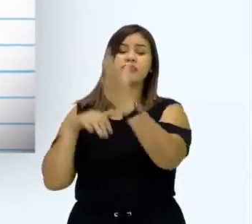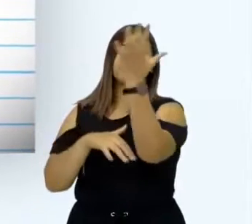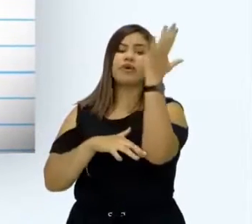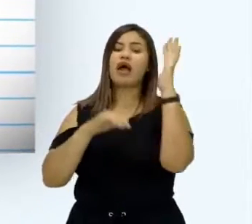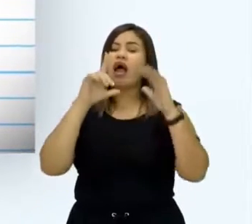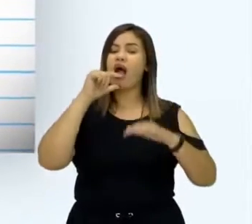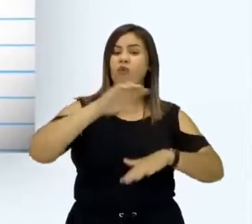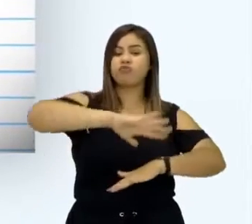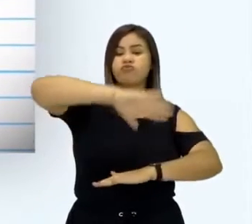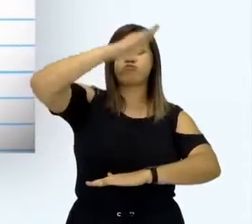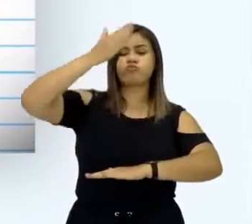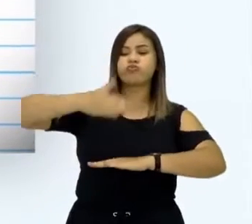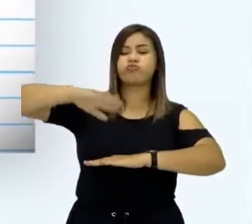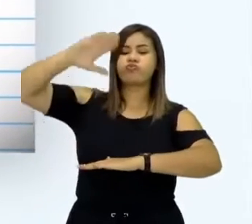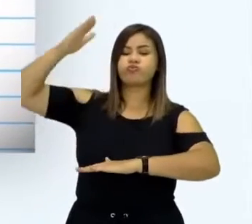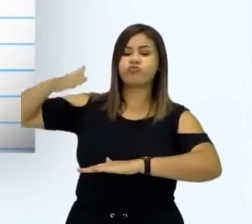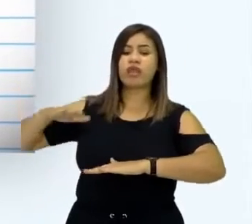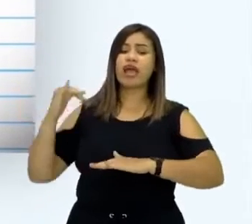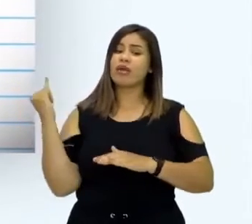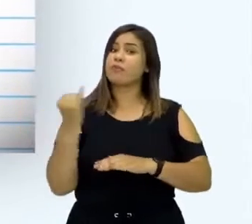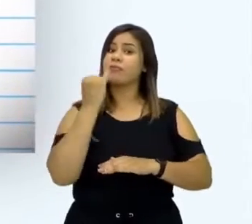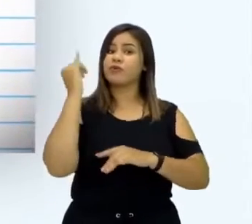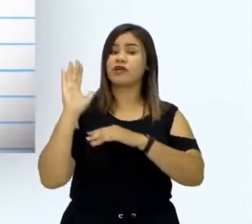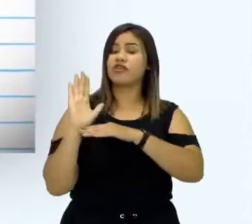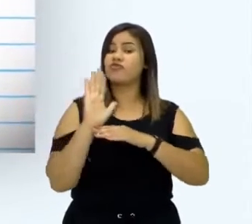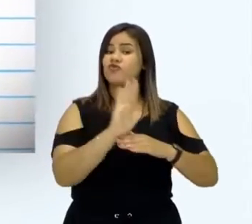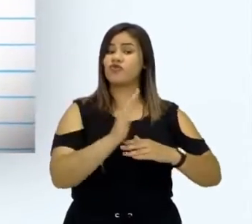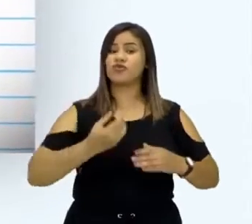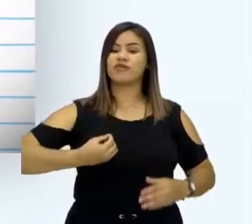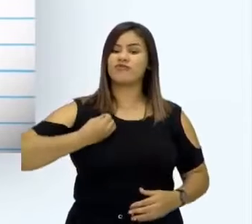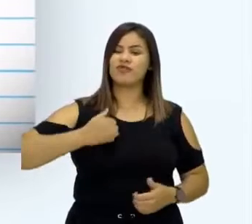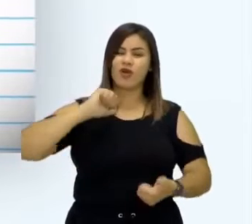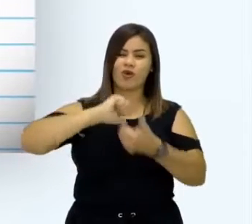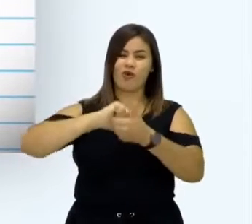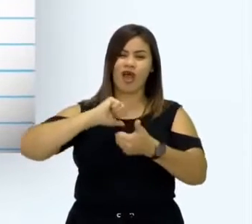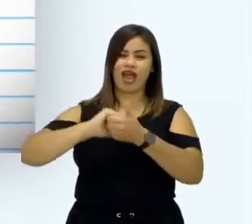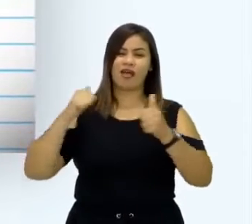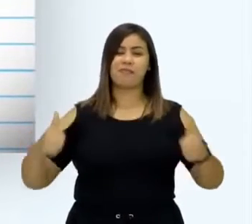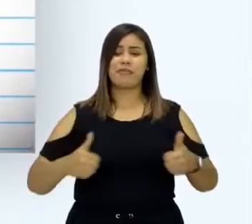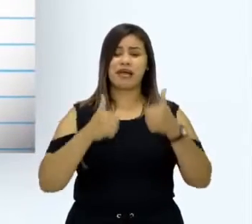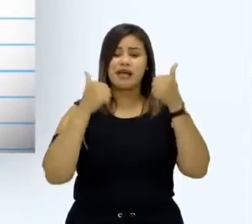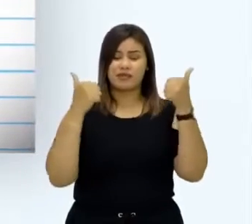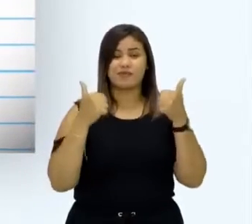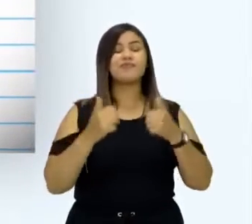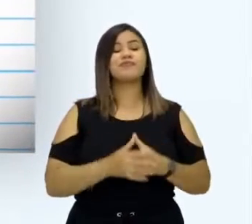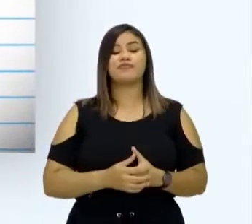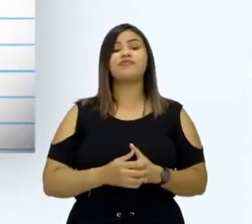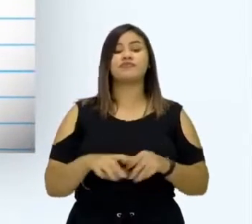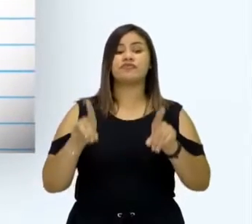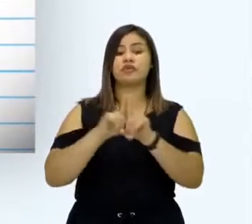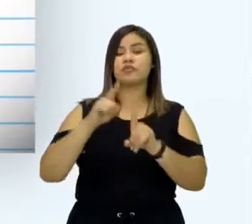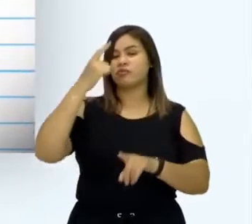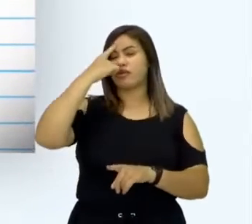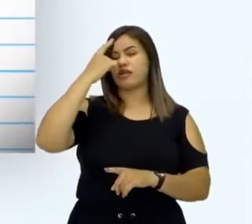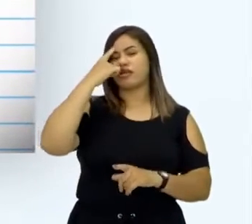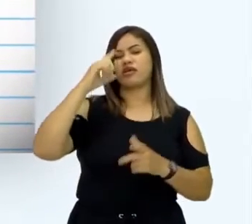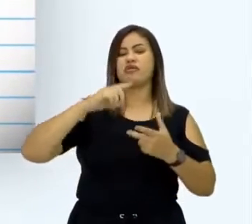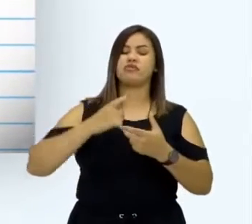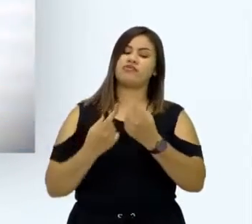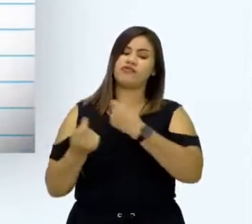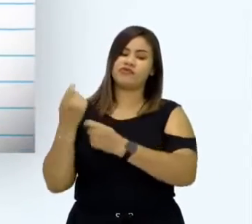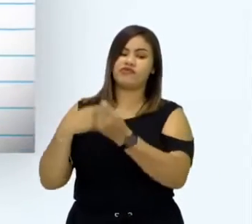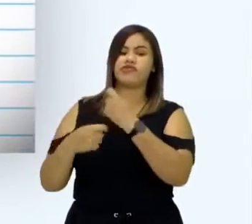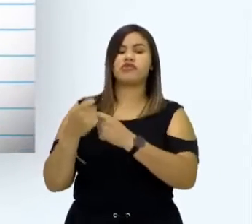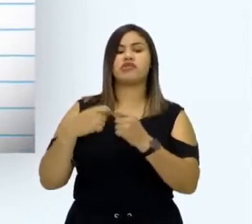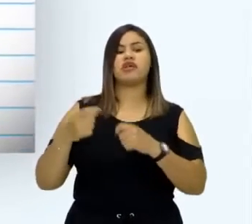e montanhas é essencial para uma melhor qualidade de vida e para a nossa própria existência. Mesmo pensando em termos estritamente